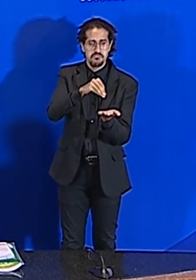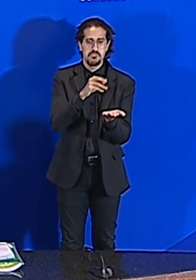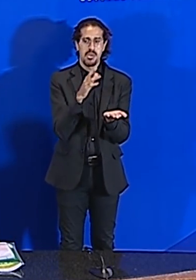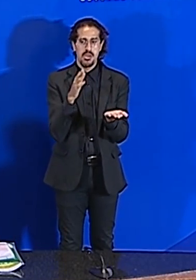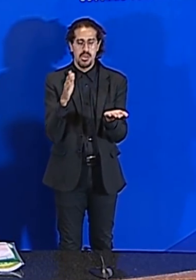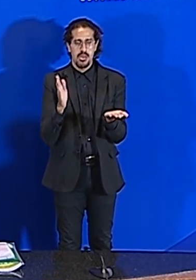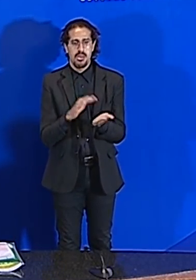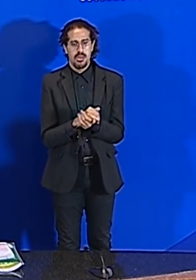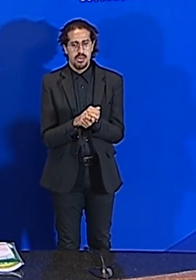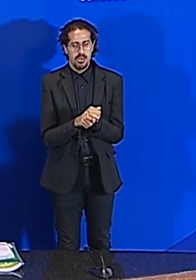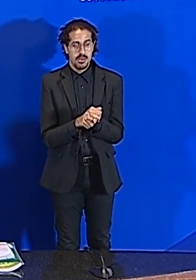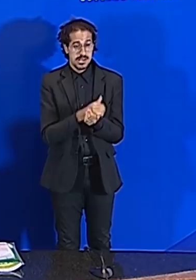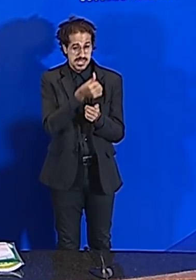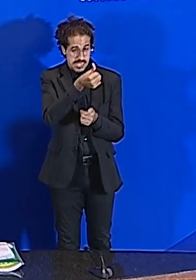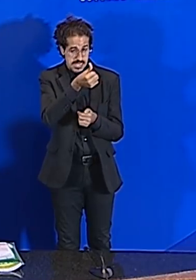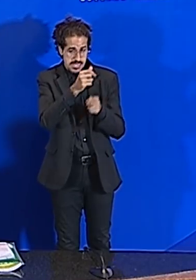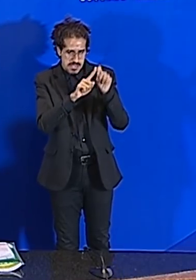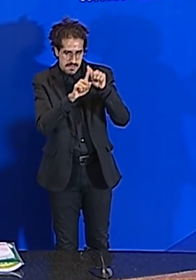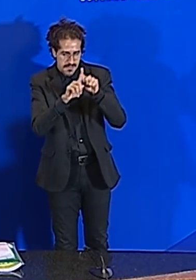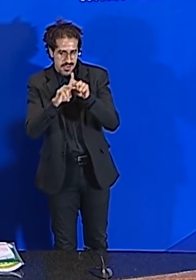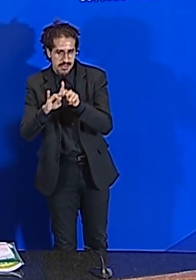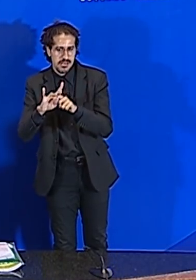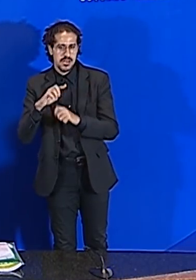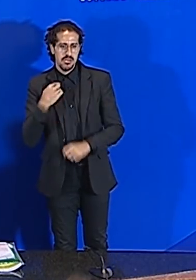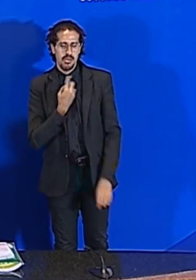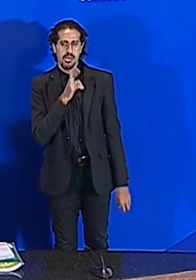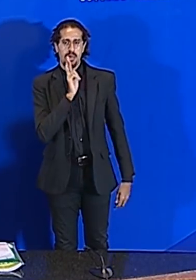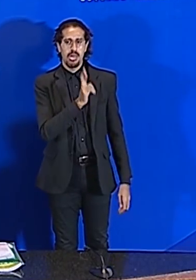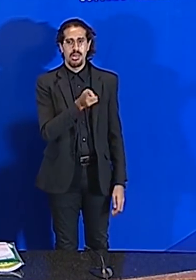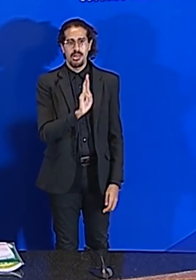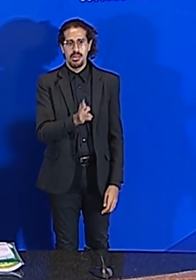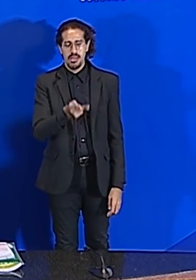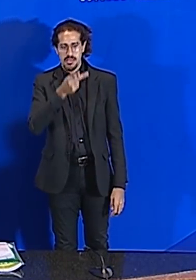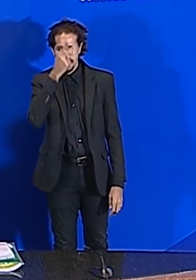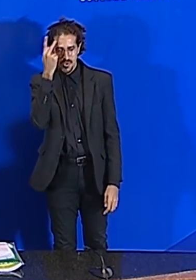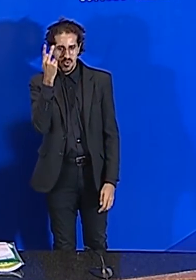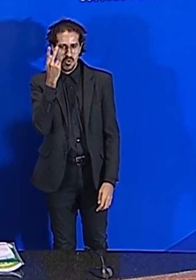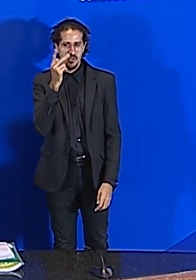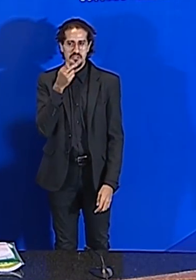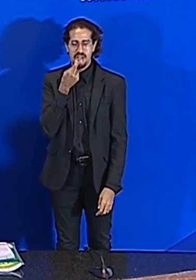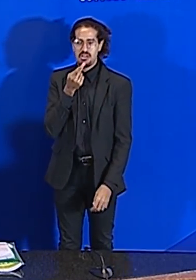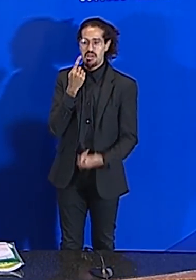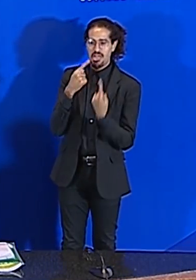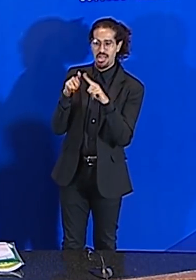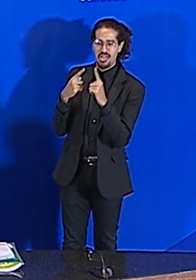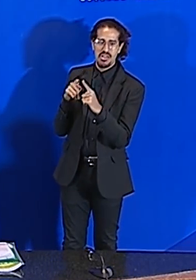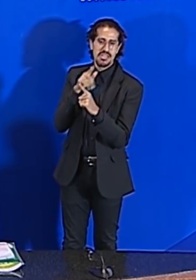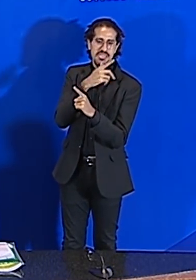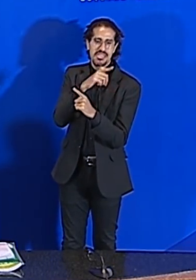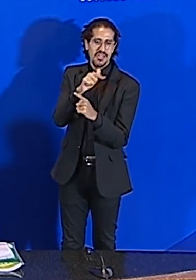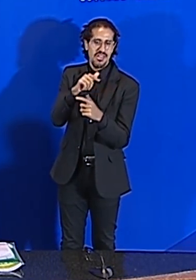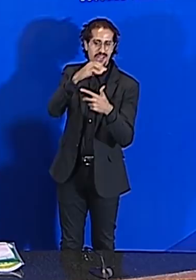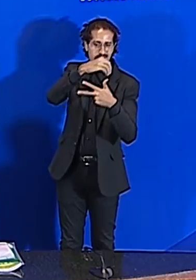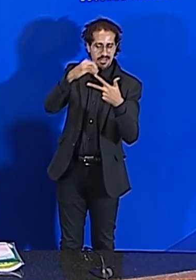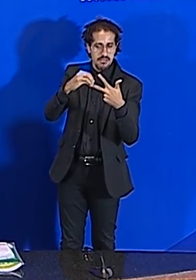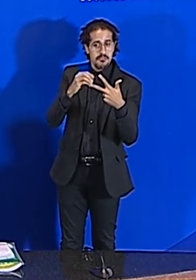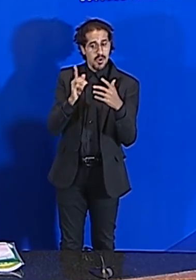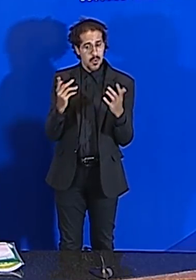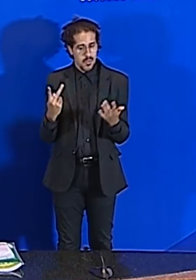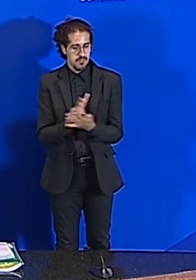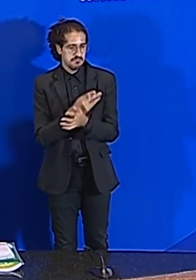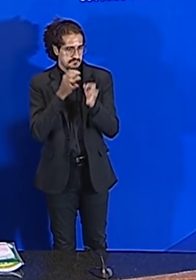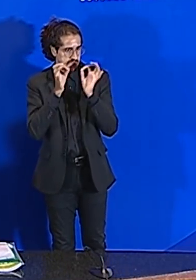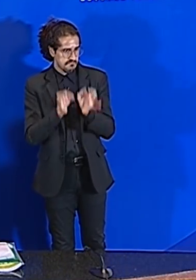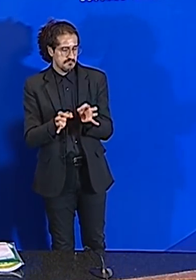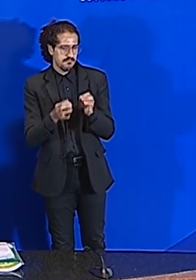respondendo 6 meses das pessoas que ficaram falando que não ia ter Enem, teve Enem. Foi tudo bem organizado, parabéns a